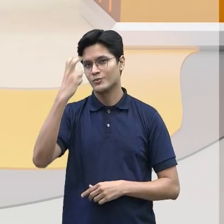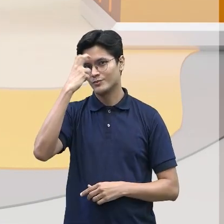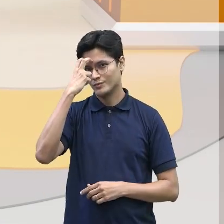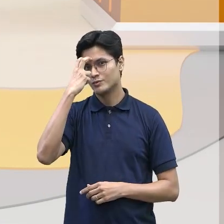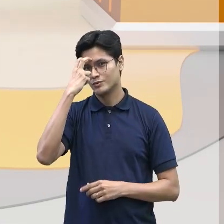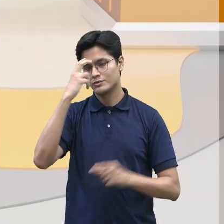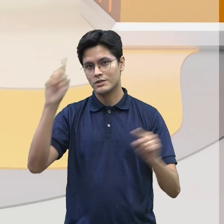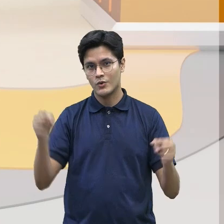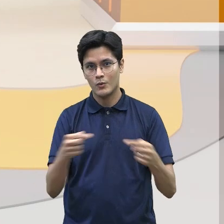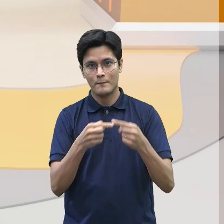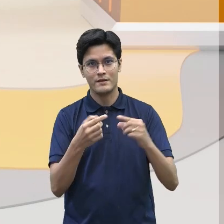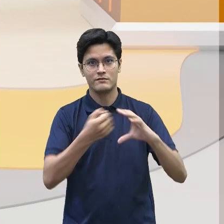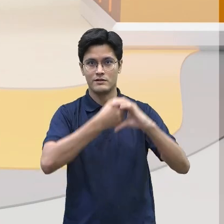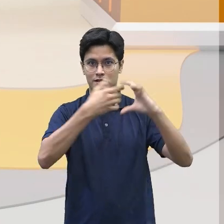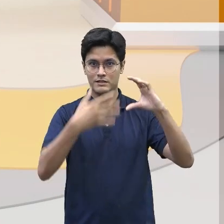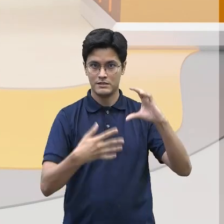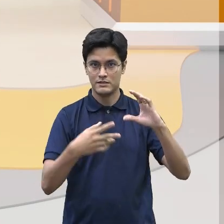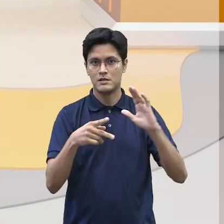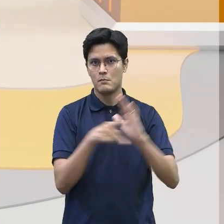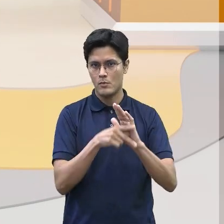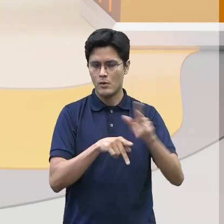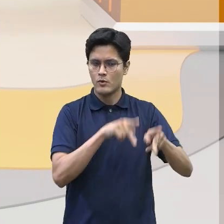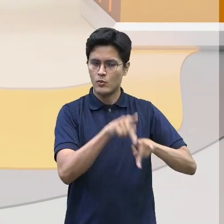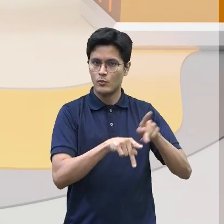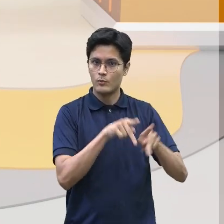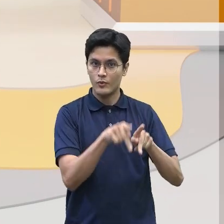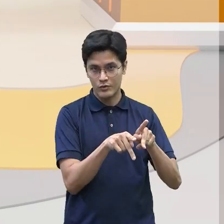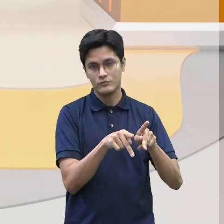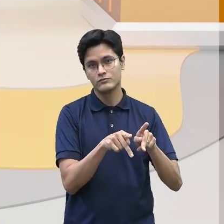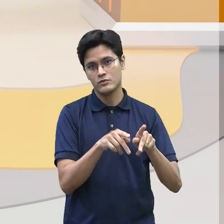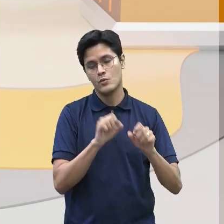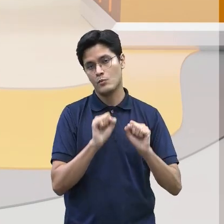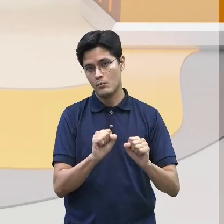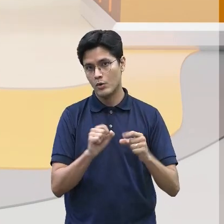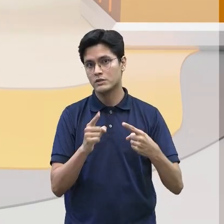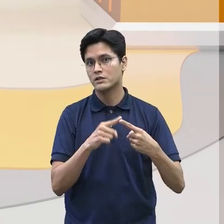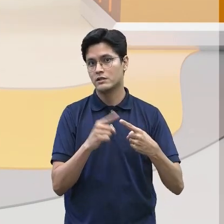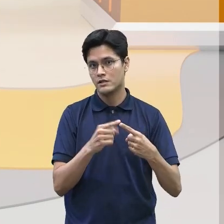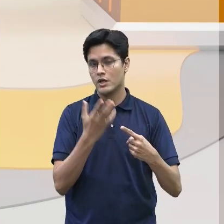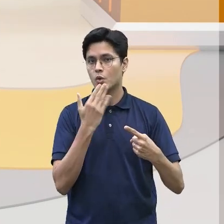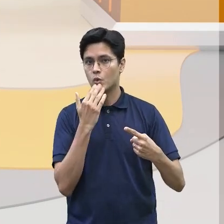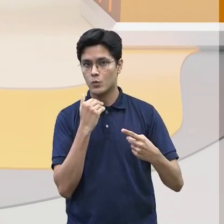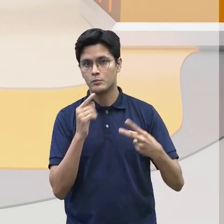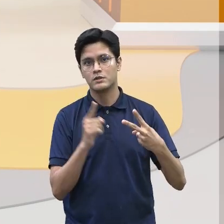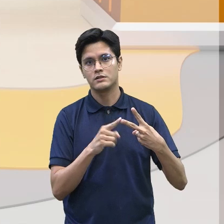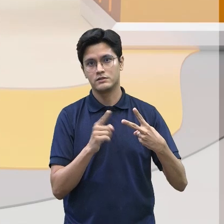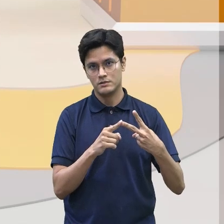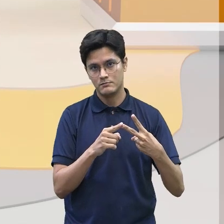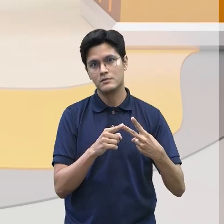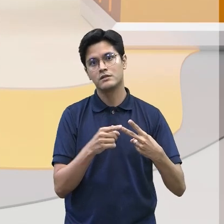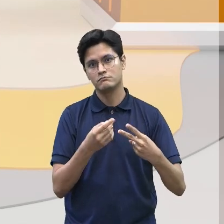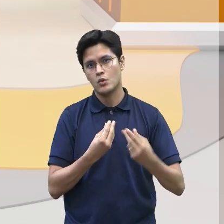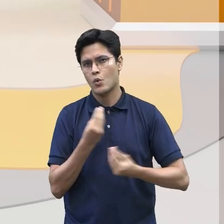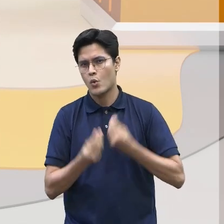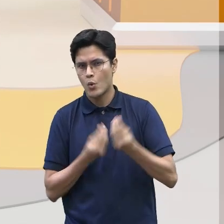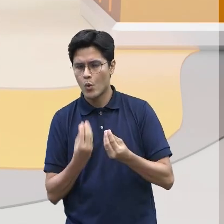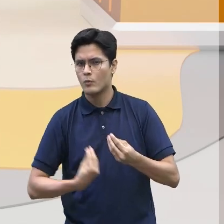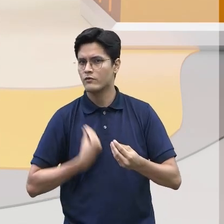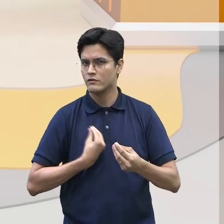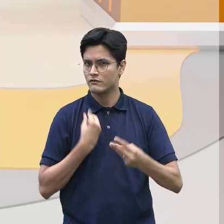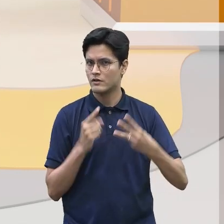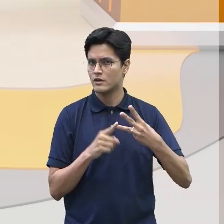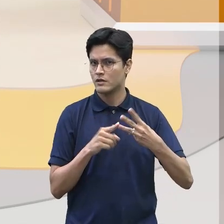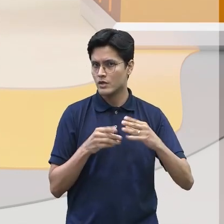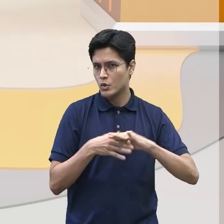a características de um determinado povo, que compreende tanto a culinária quanto o modo de vida,